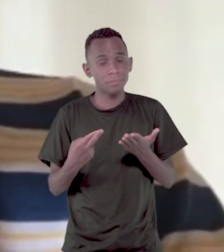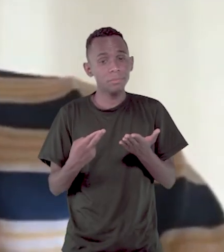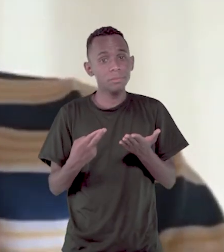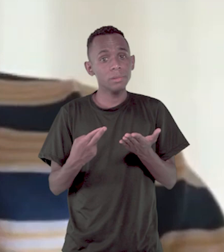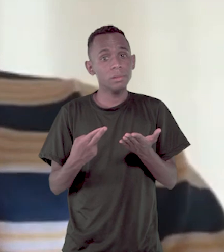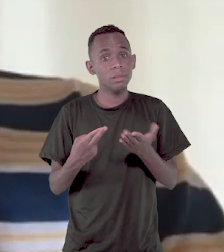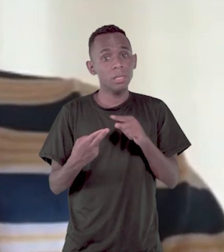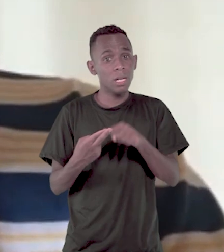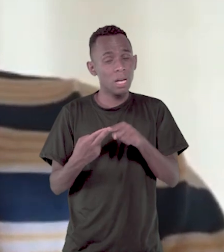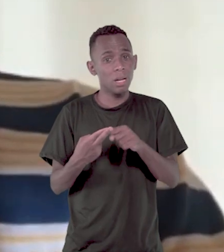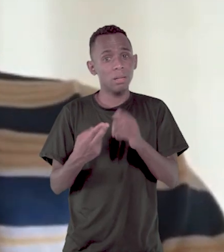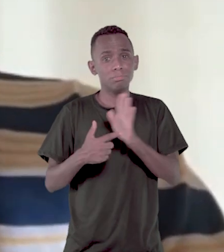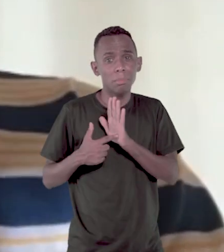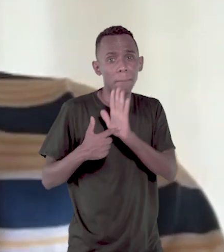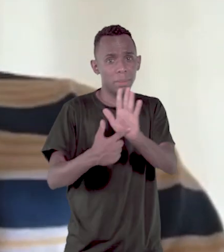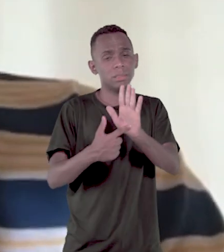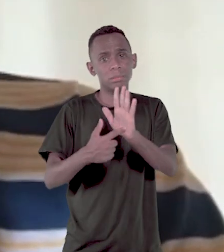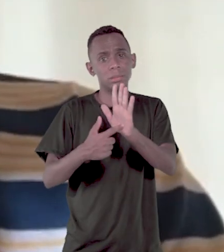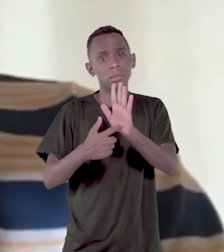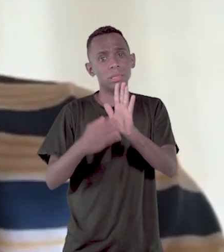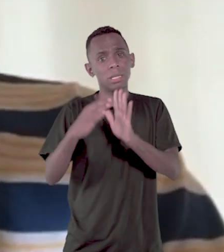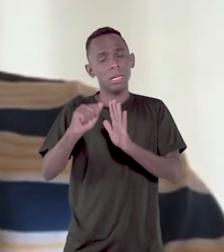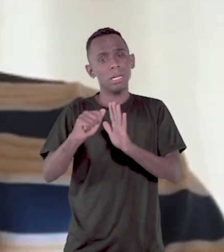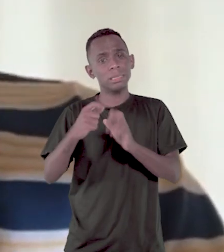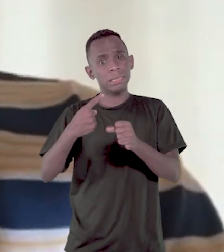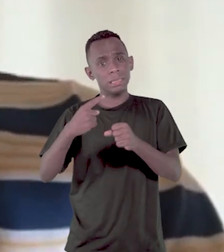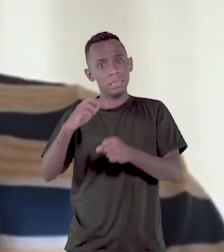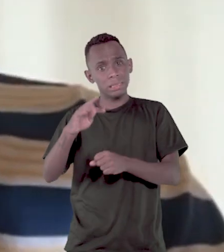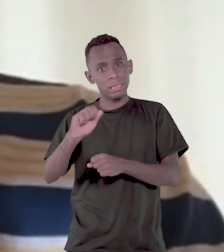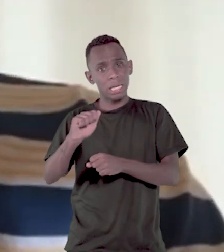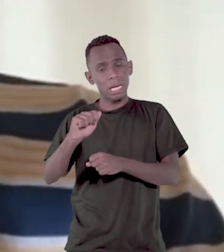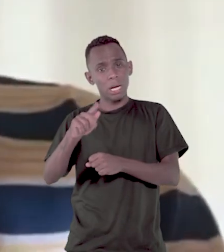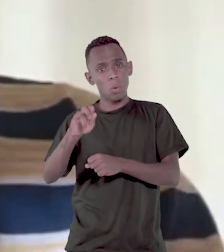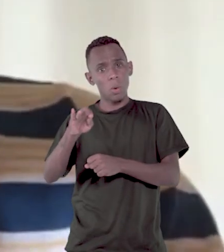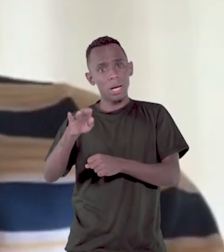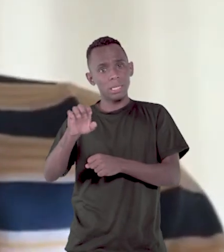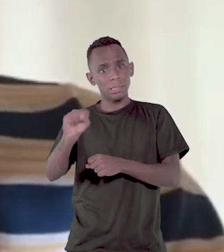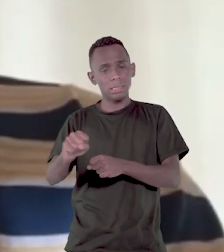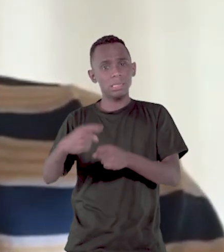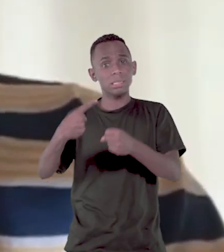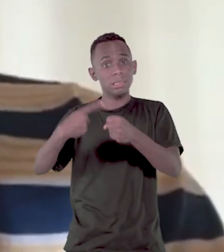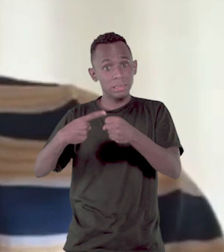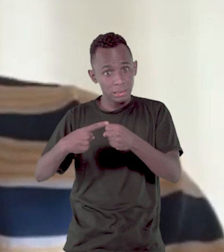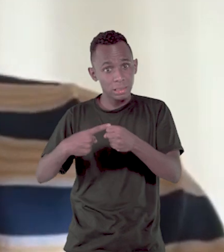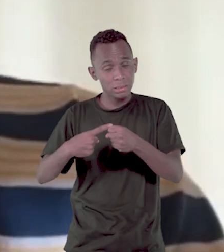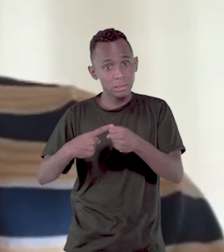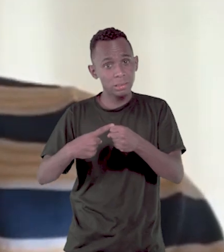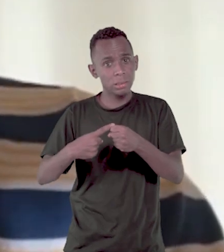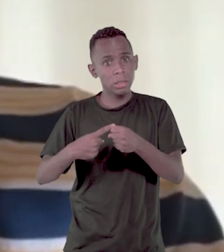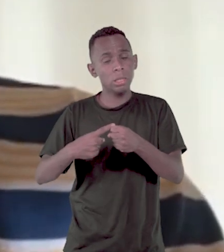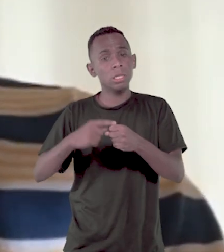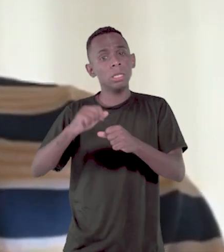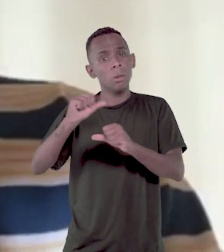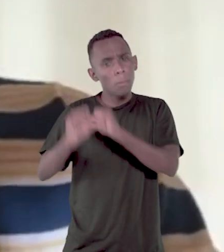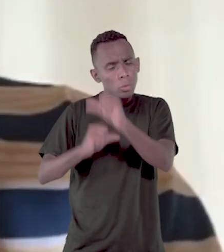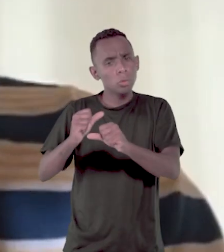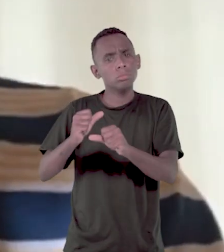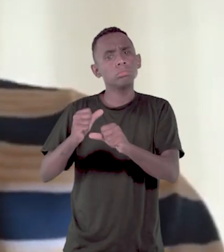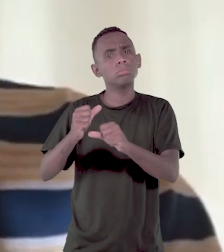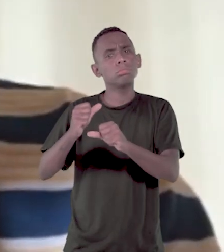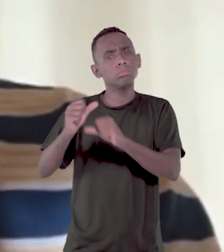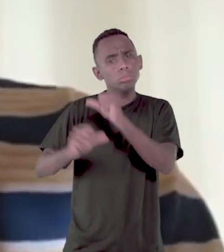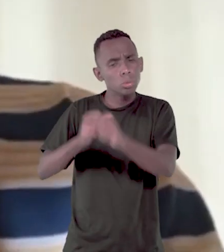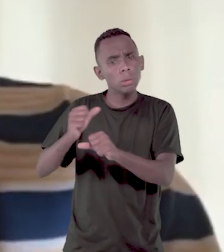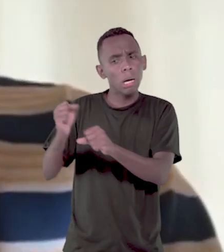Verde é uma revista que foi publicada em Cataguases, em 1927, Ela teve 4 números em 1927, um número